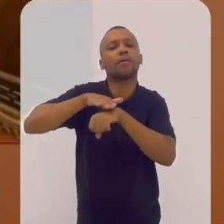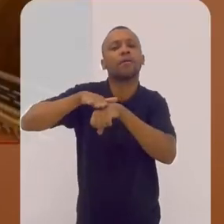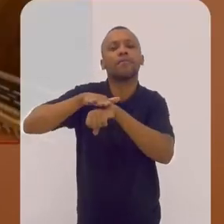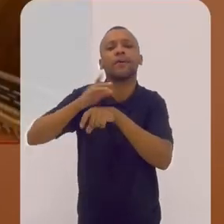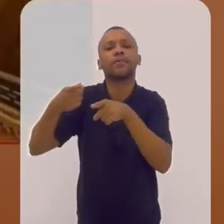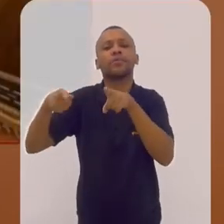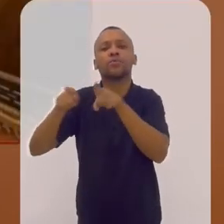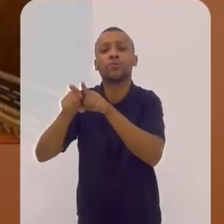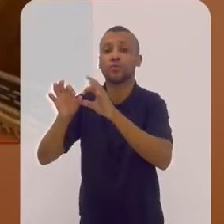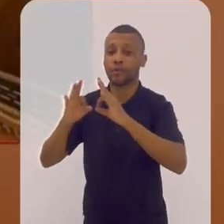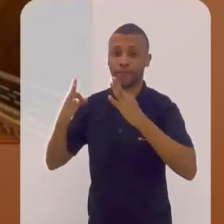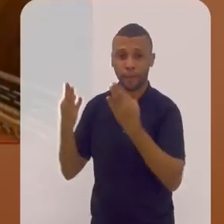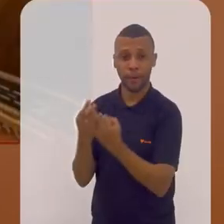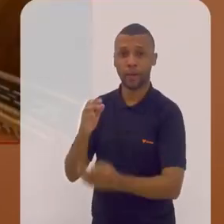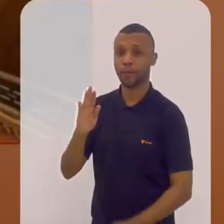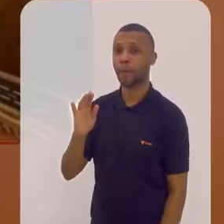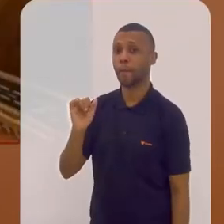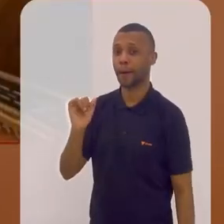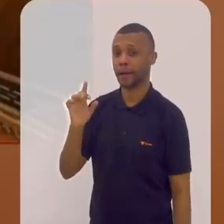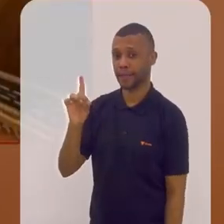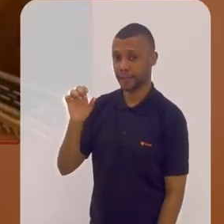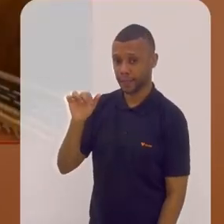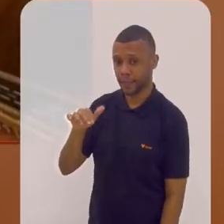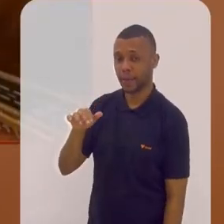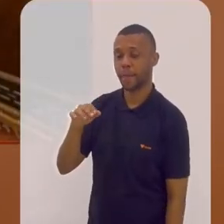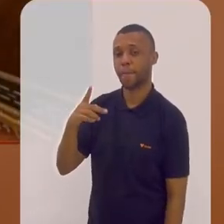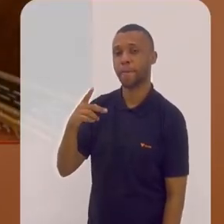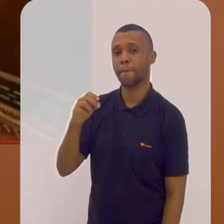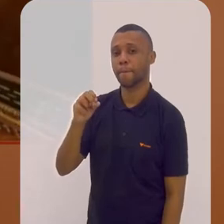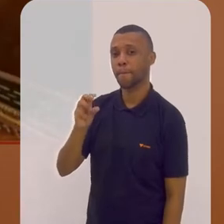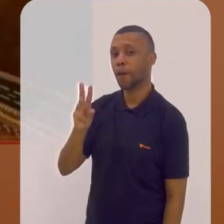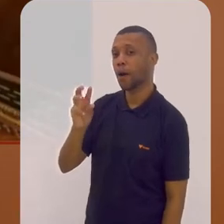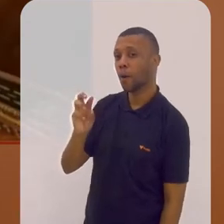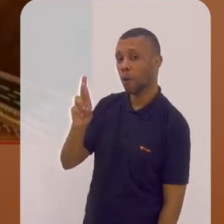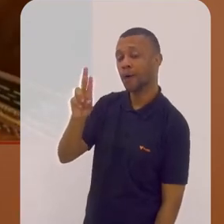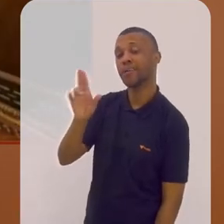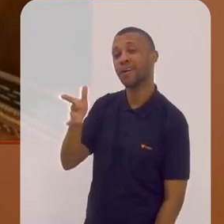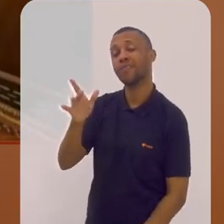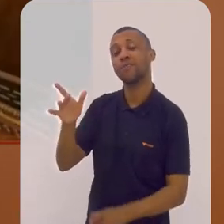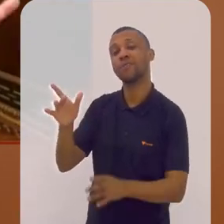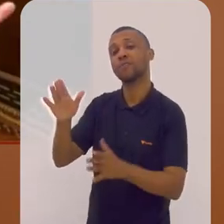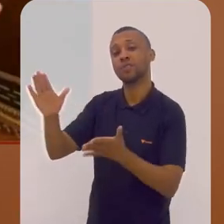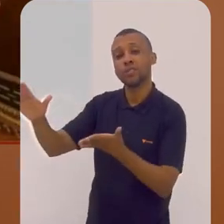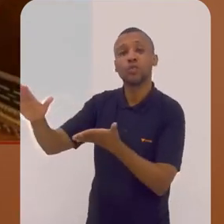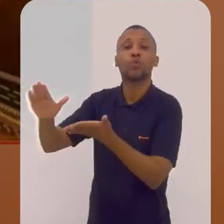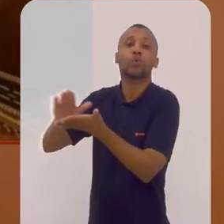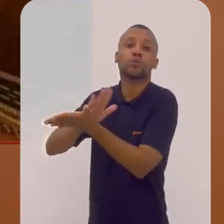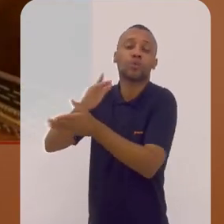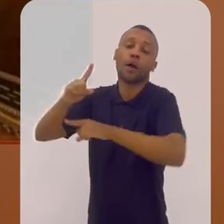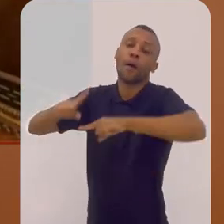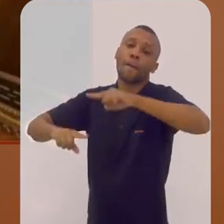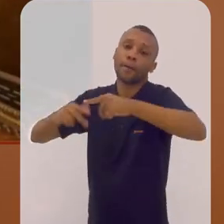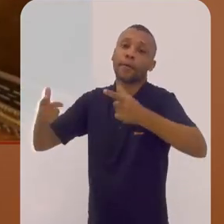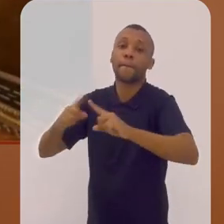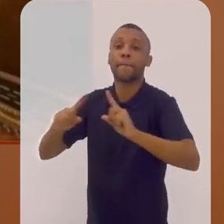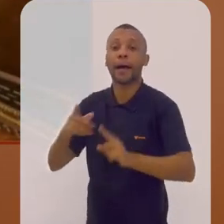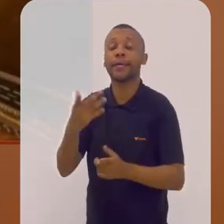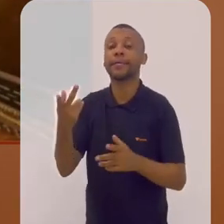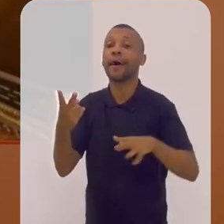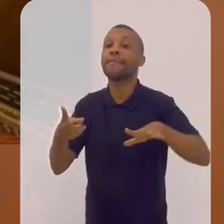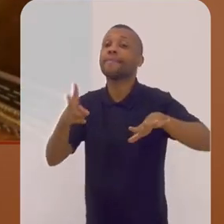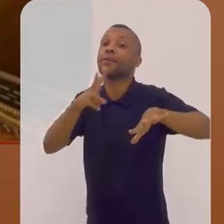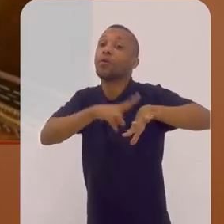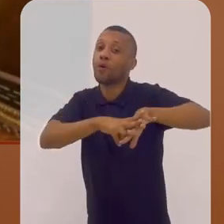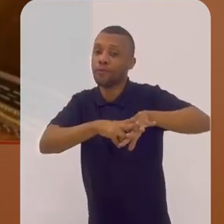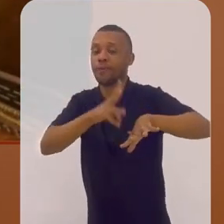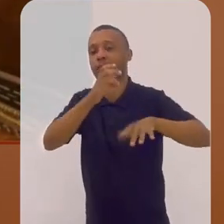da conversa com Baden-Powell é um exemplo, porque foi editado um songbook dele que já se esgotou, mas a viúva, que é a